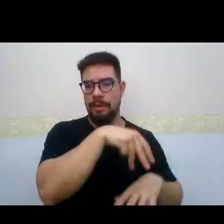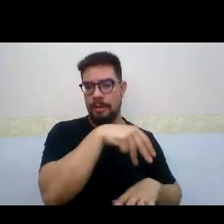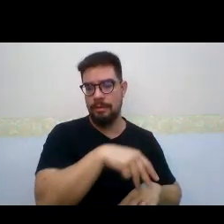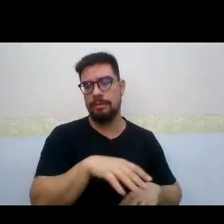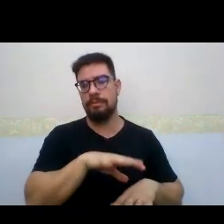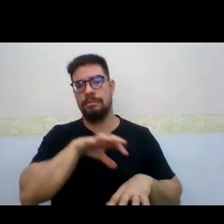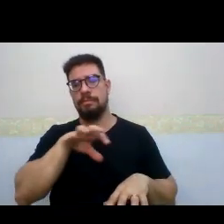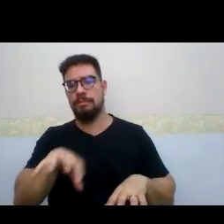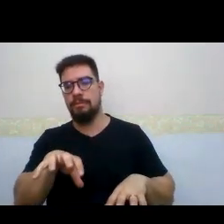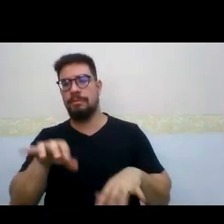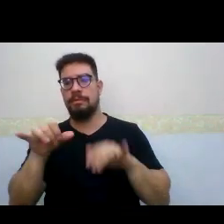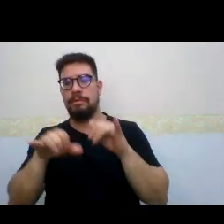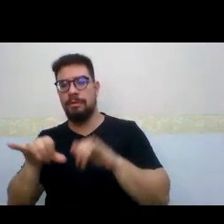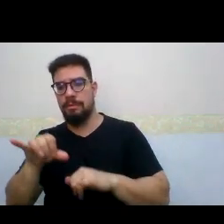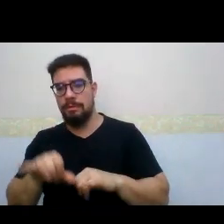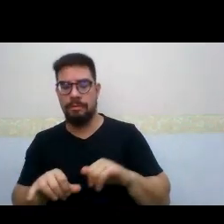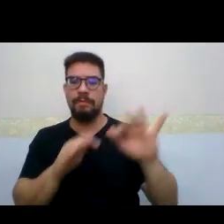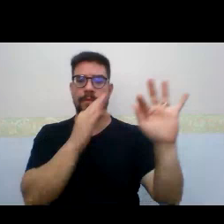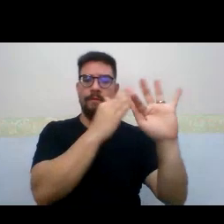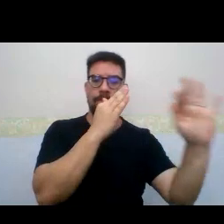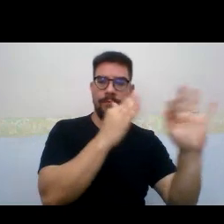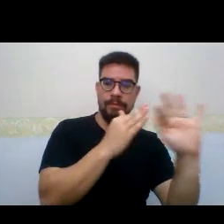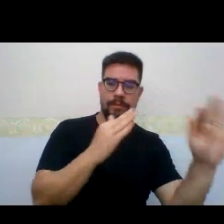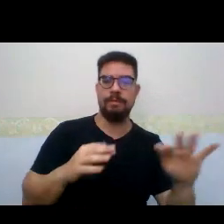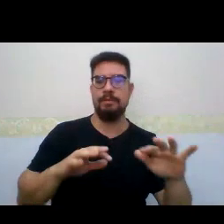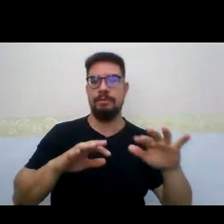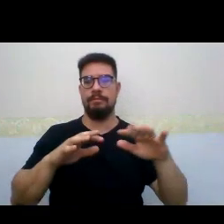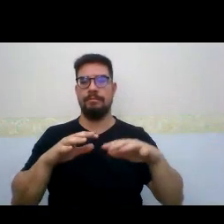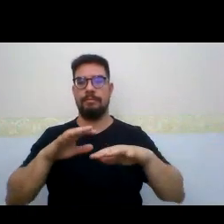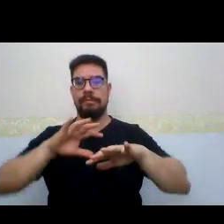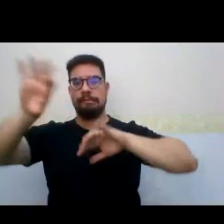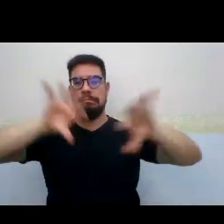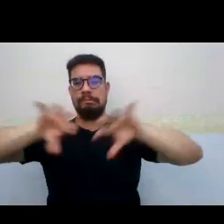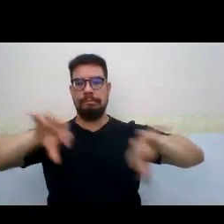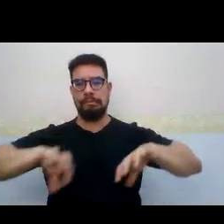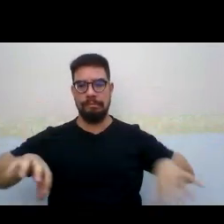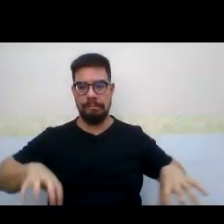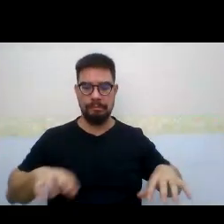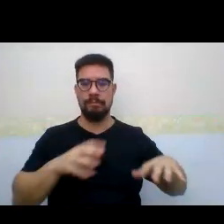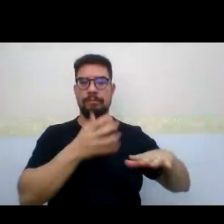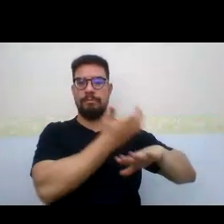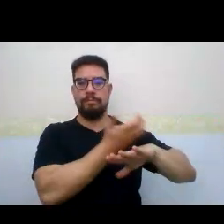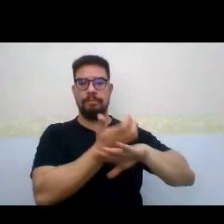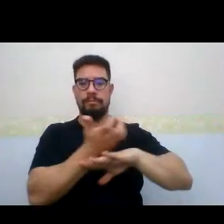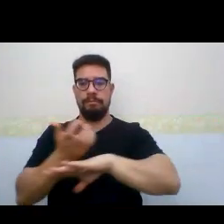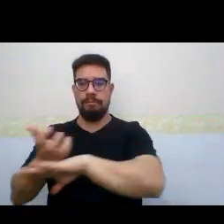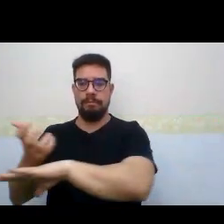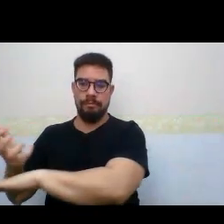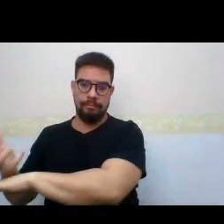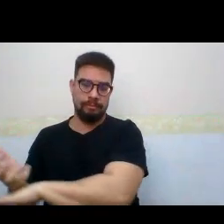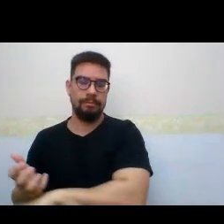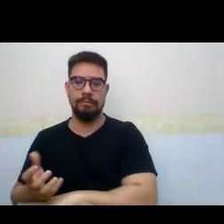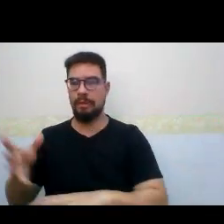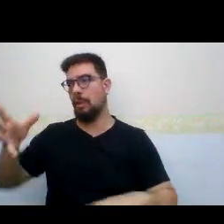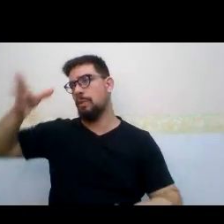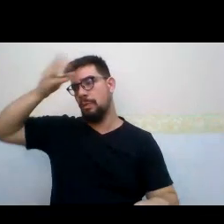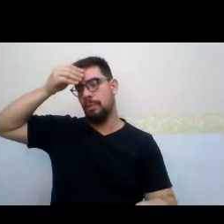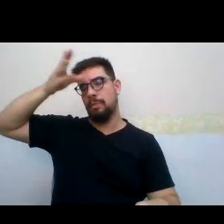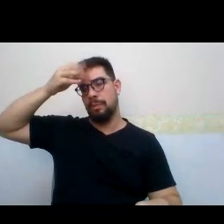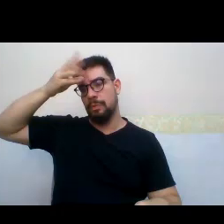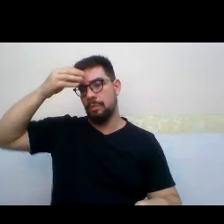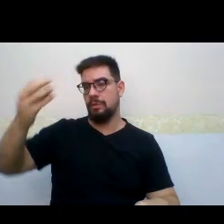de química, área de física, tá bom? As áreas em cursos, assimilação, e em